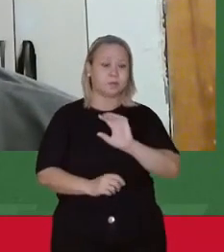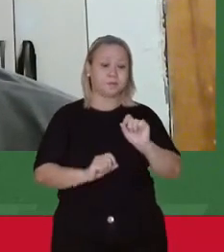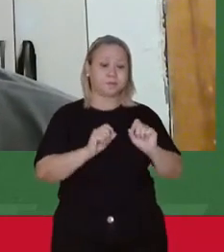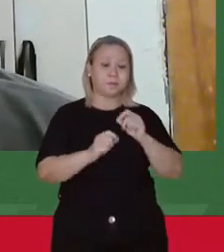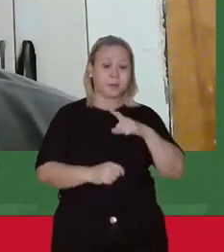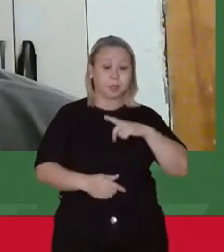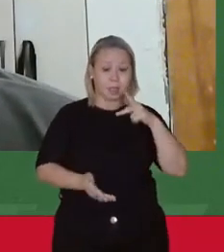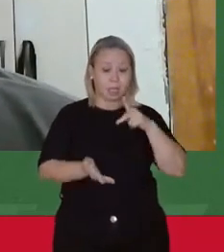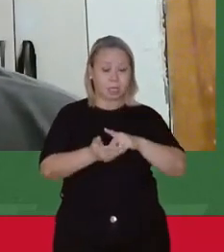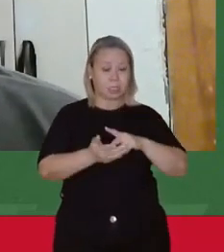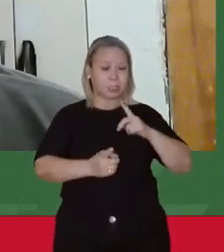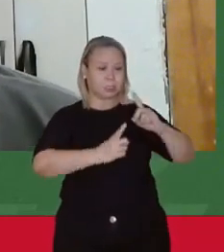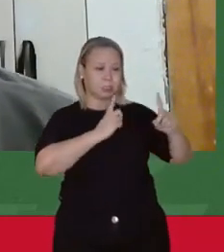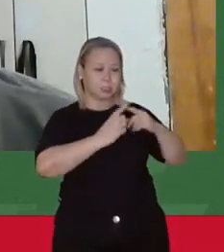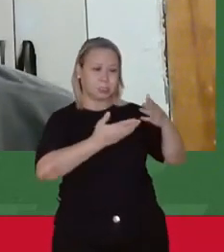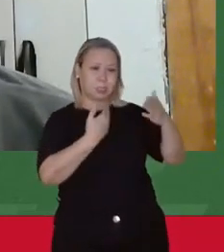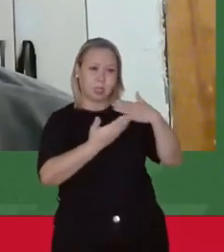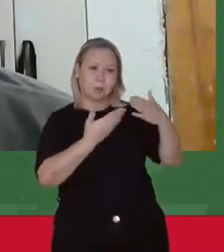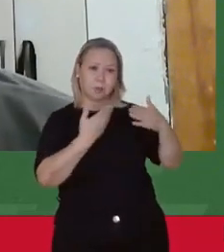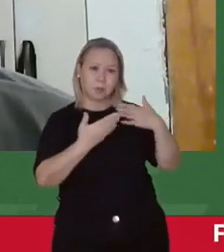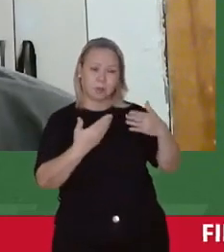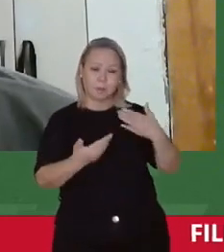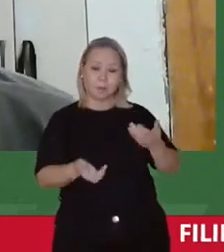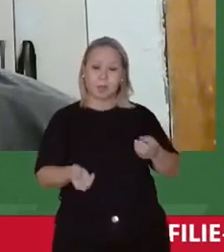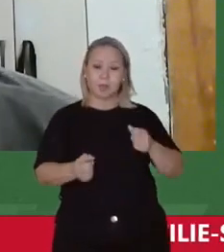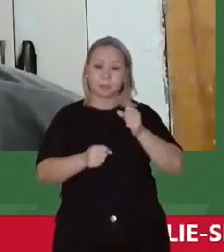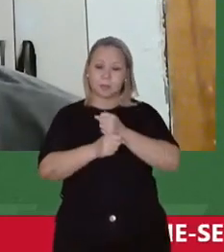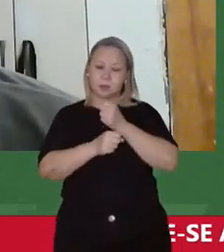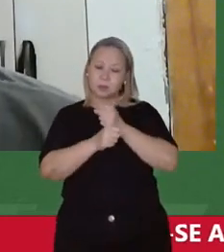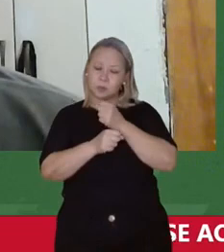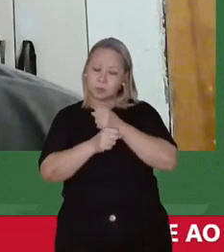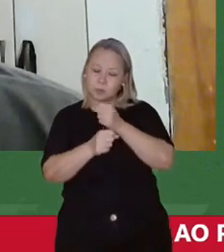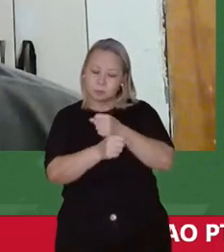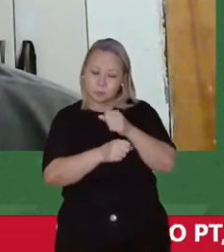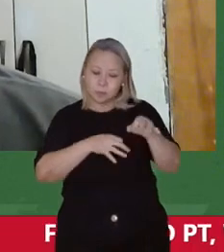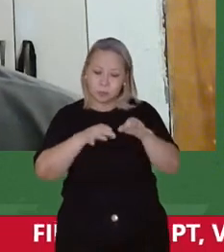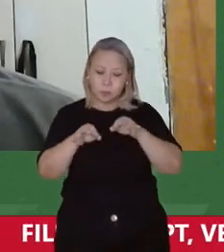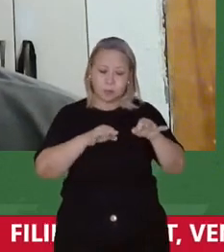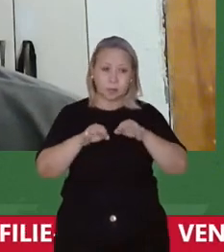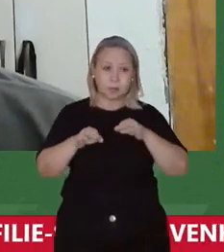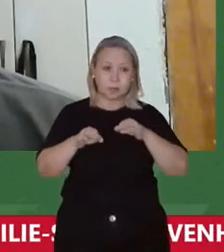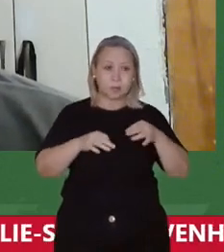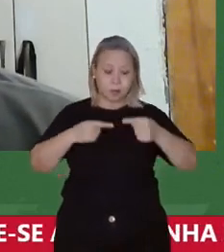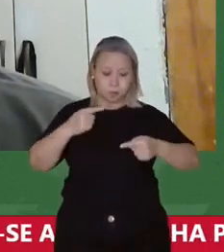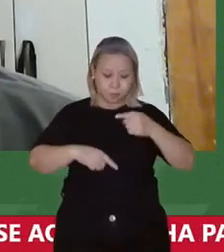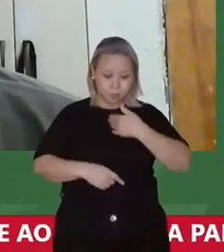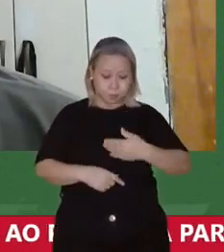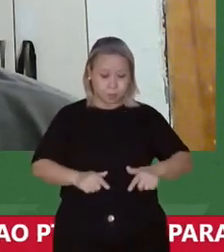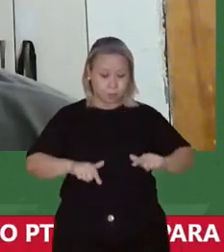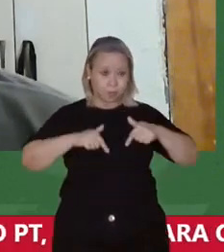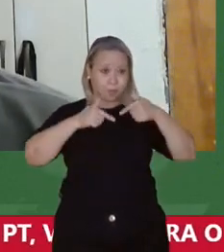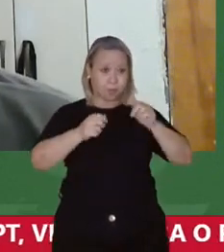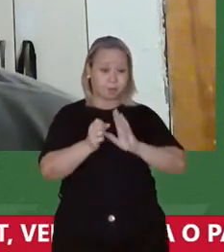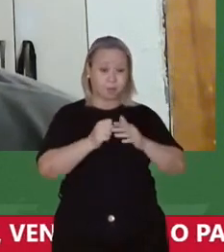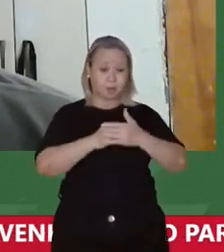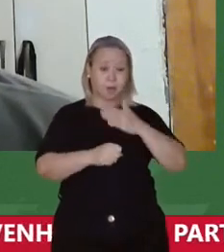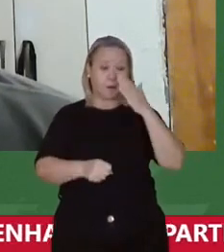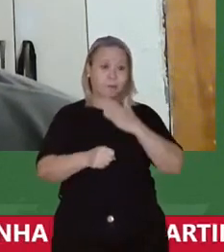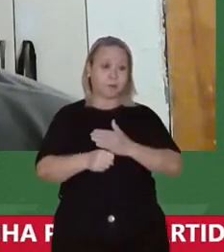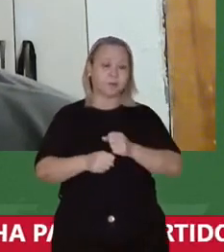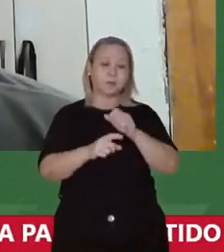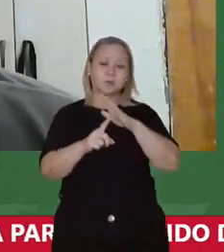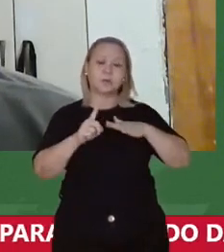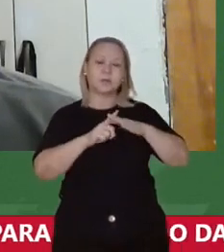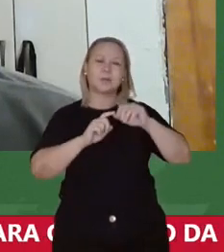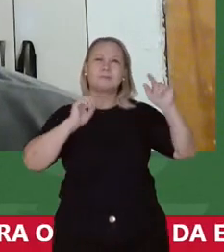grande debate através dos NAPs, né, para a construção de política pública, para a construção do enfrentamento ao fascismo e uma sociedade que a gente tanto sonha, que é